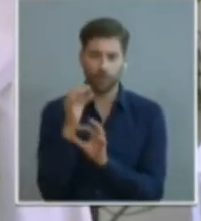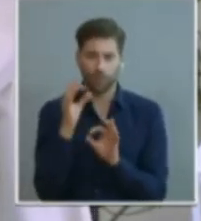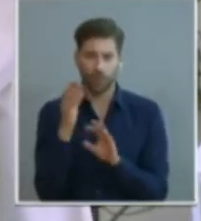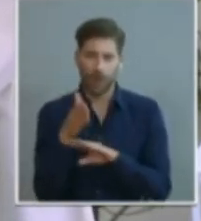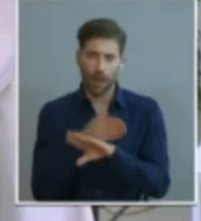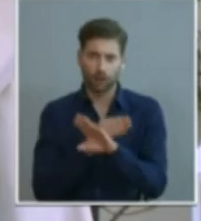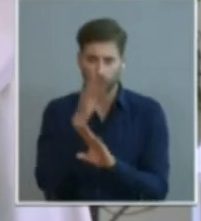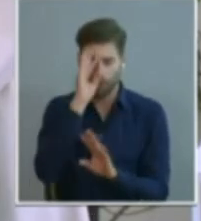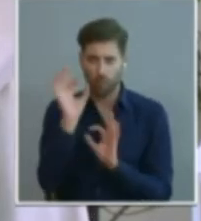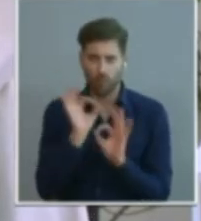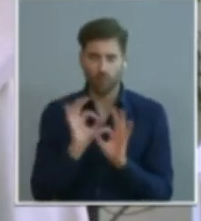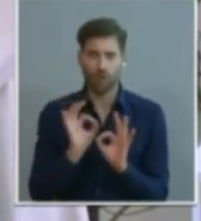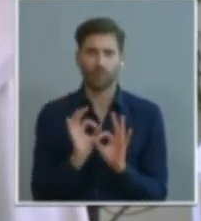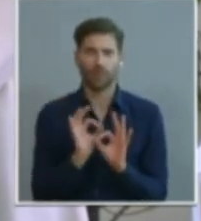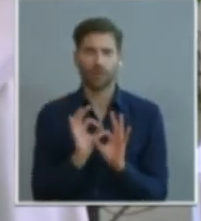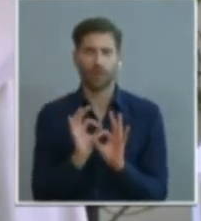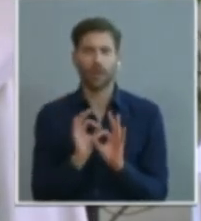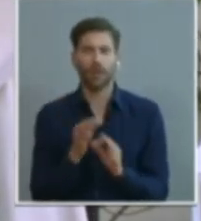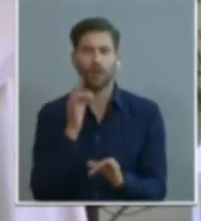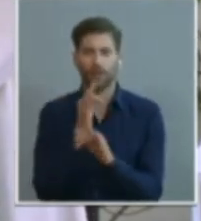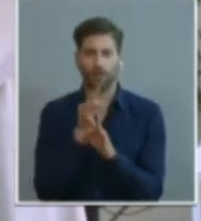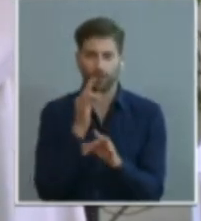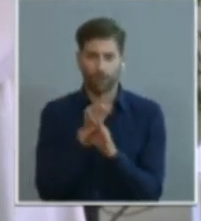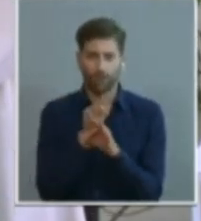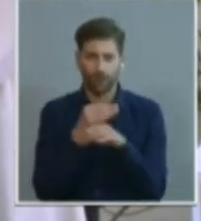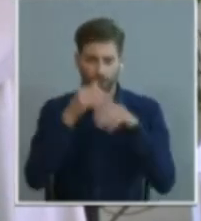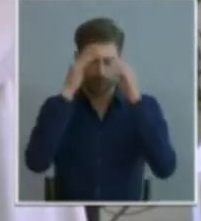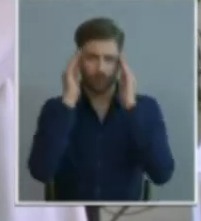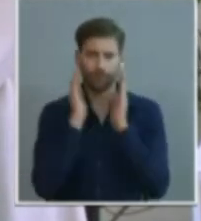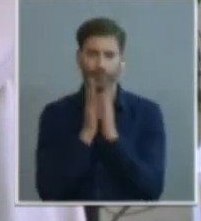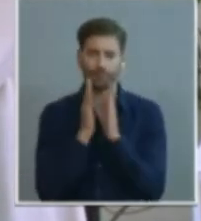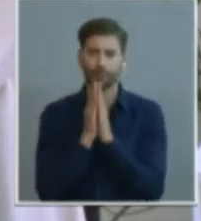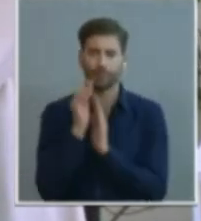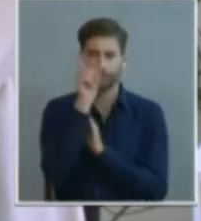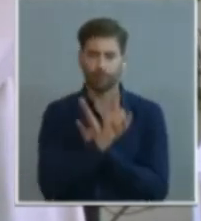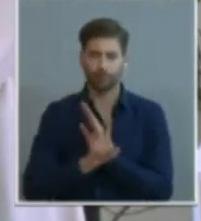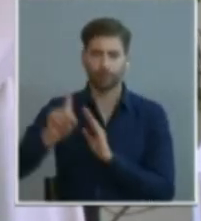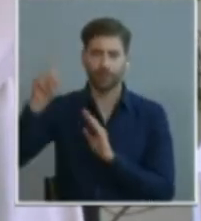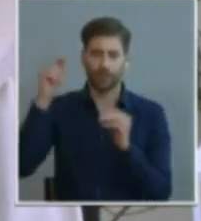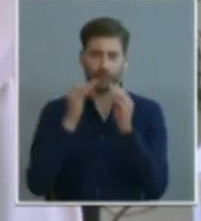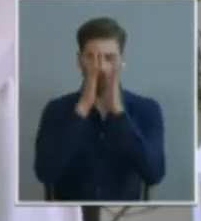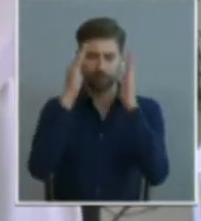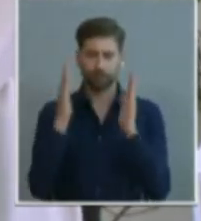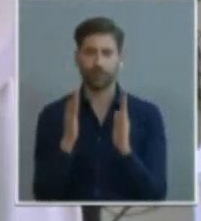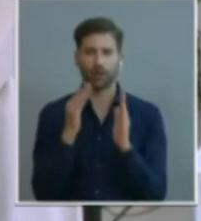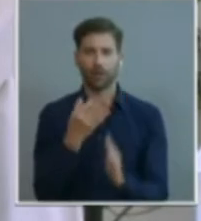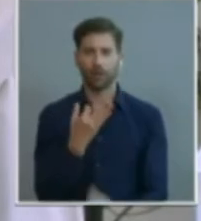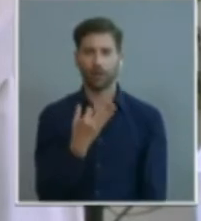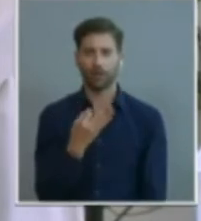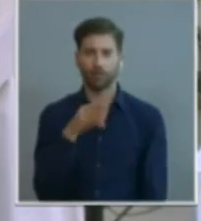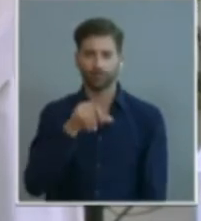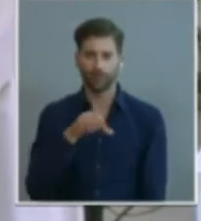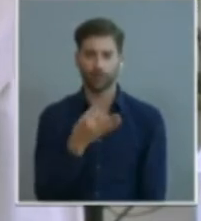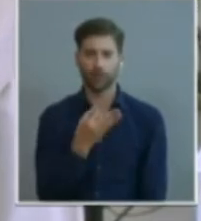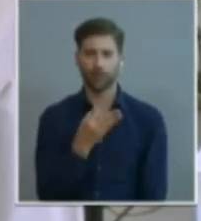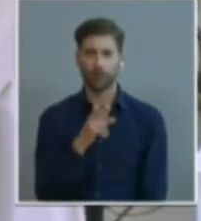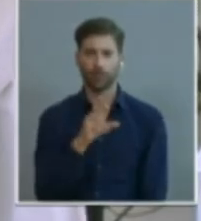da padroeira Nossa Senhora da Assunção, desta paróquia de Proença Nova.